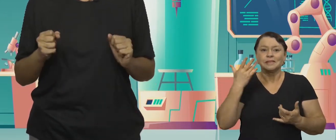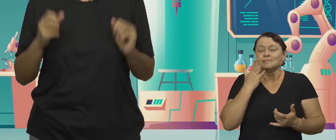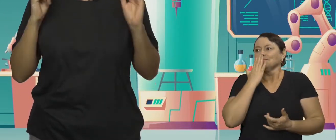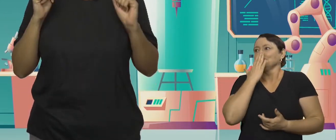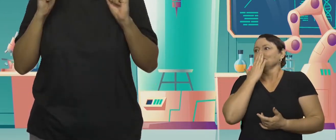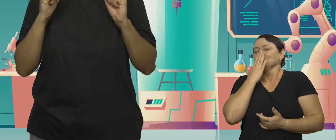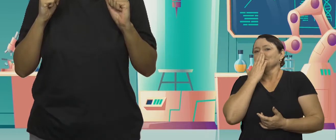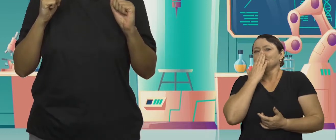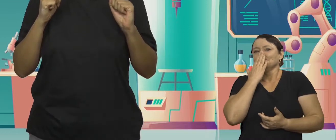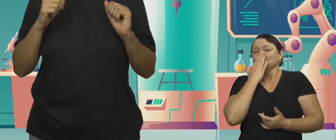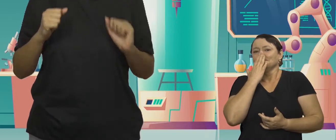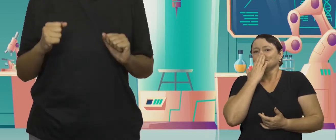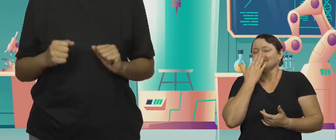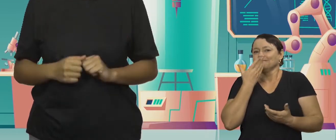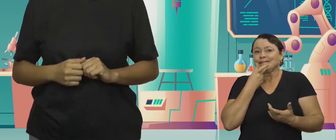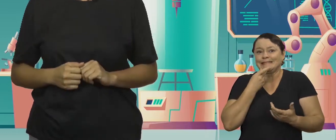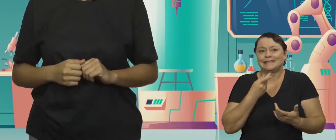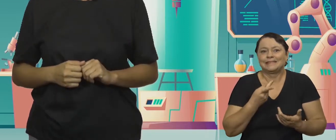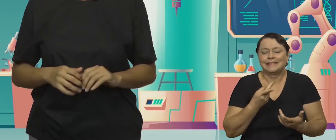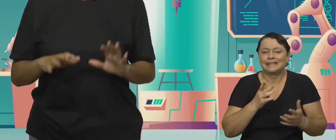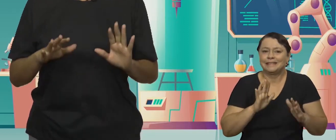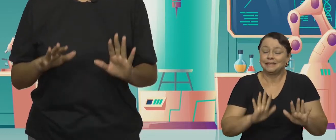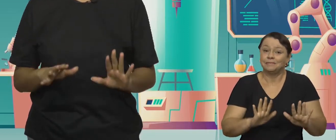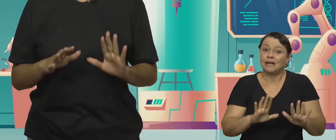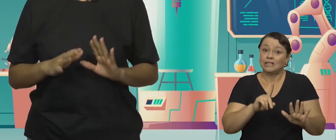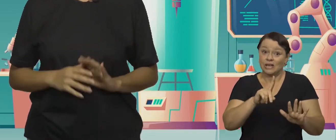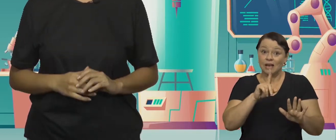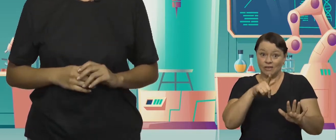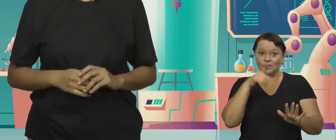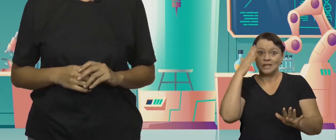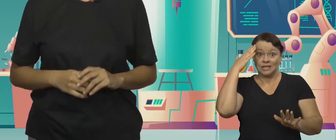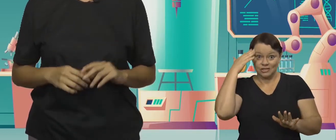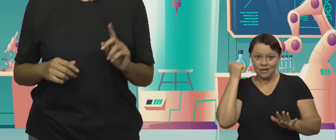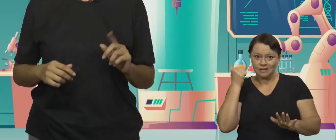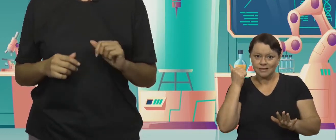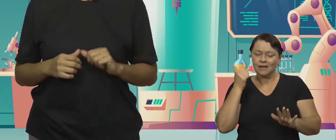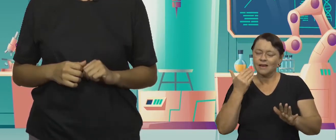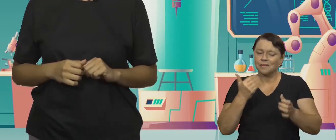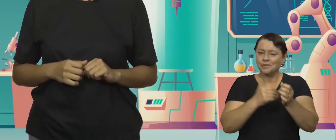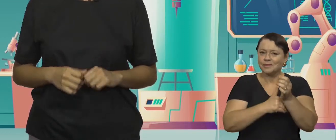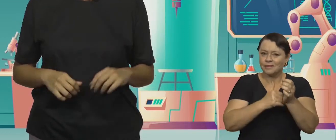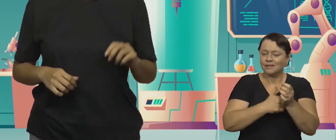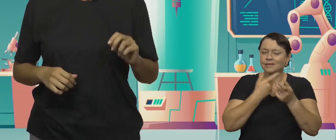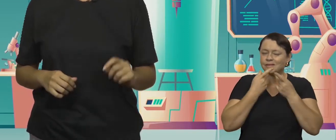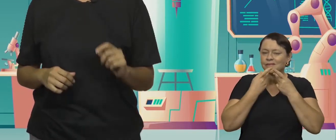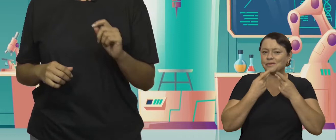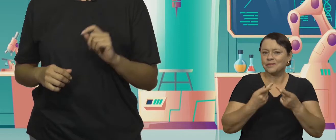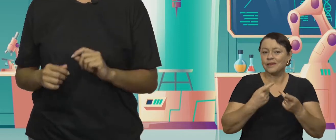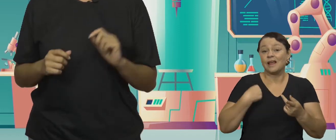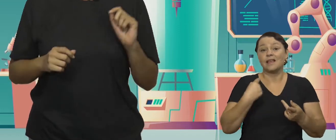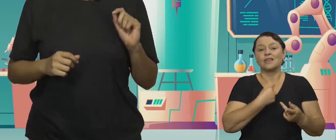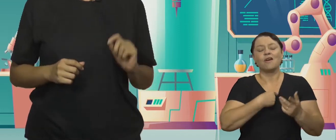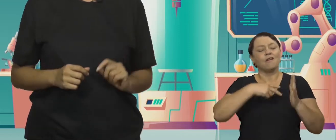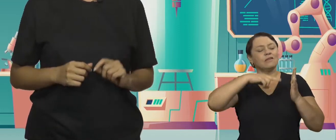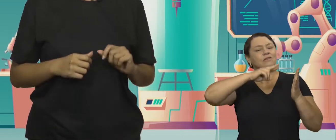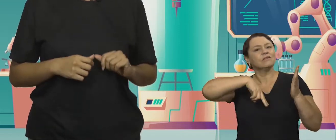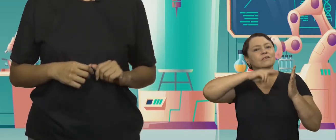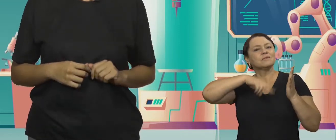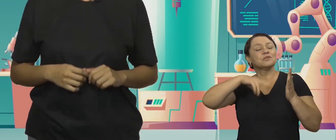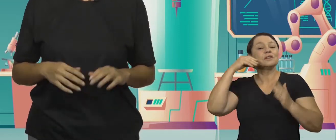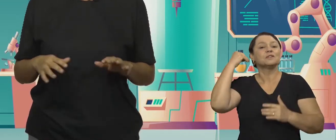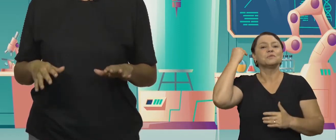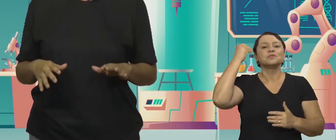juntos. Ops, não consegui me segurar. Mas já que não é mais surpresa, eu vou contar. Vamos ler sobre um